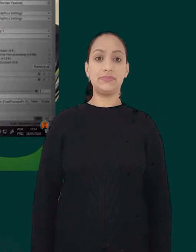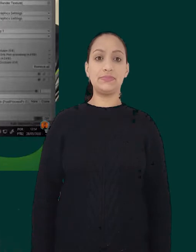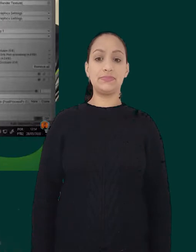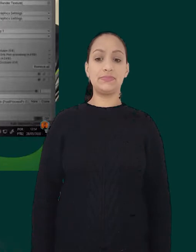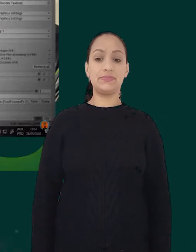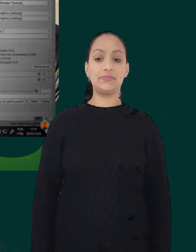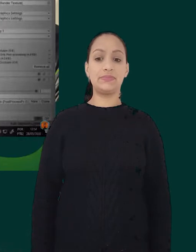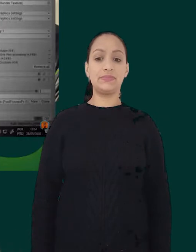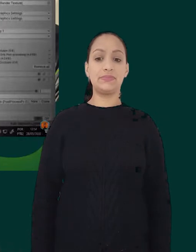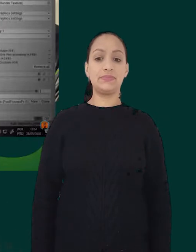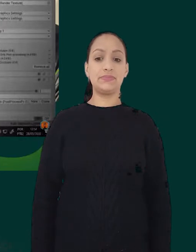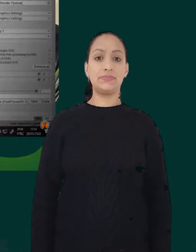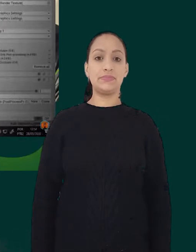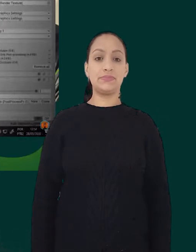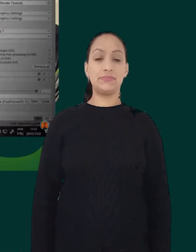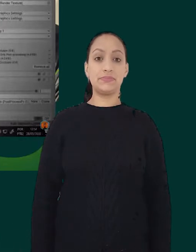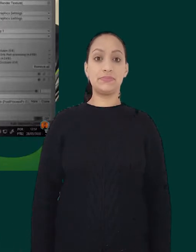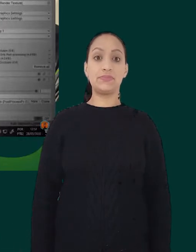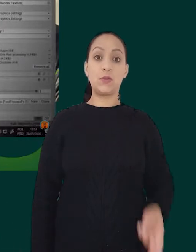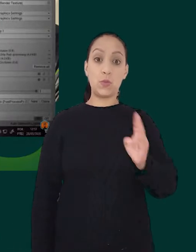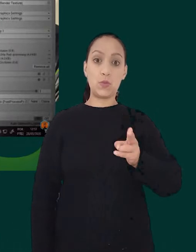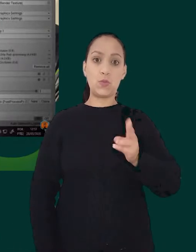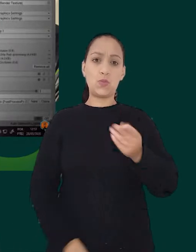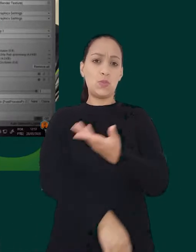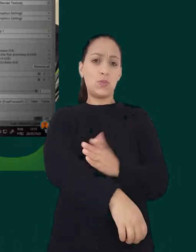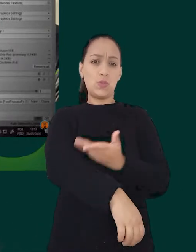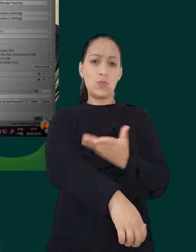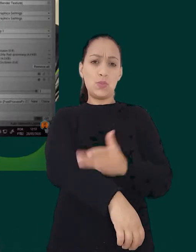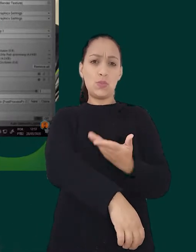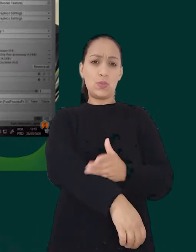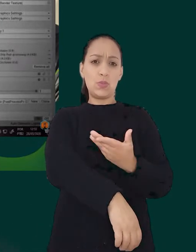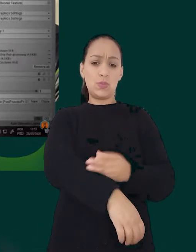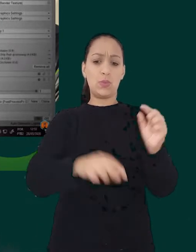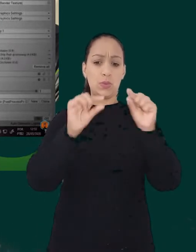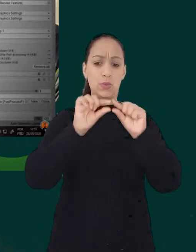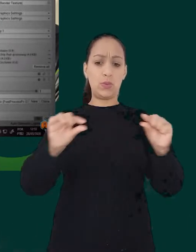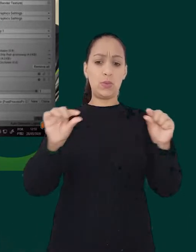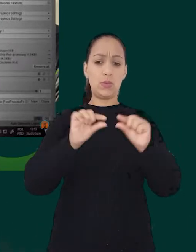Vai mais uma linha, continua treinando.